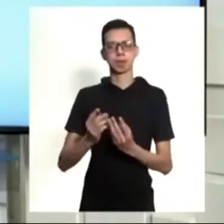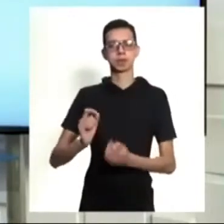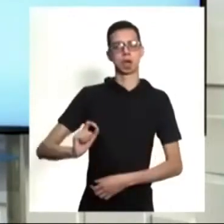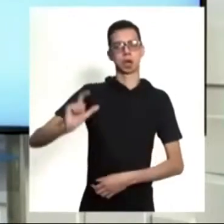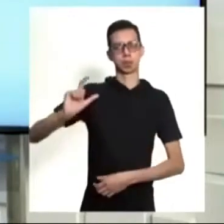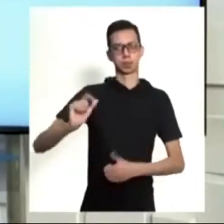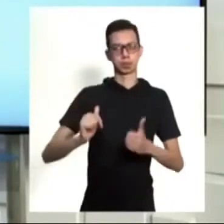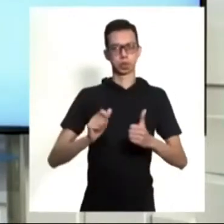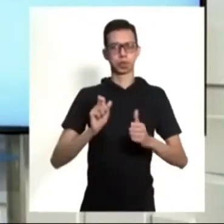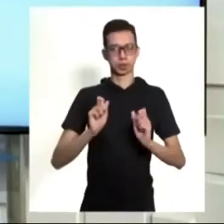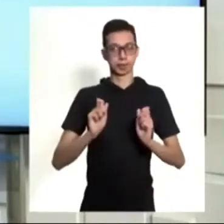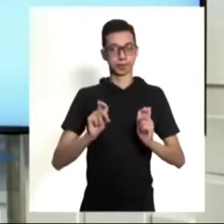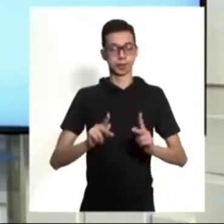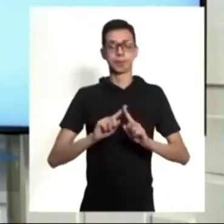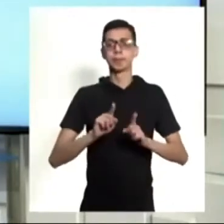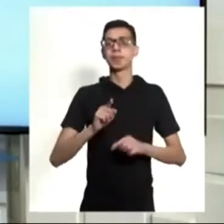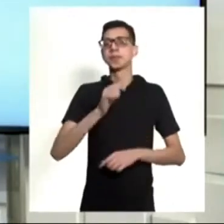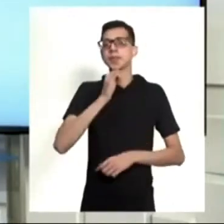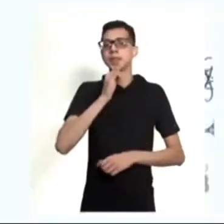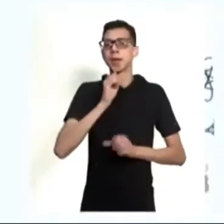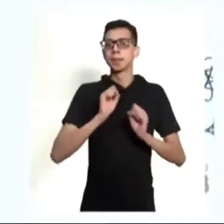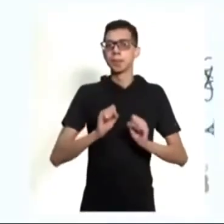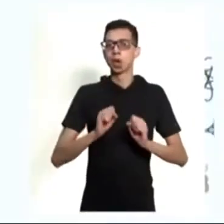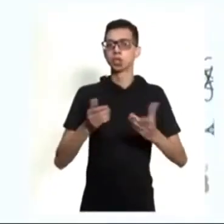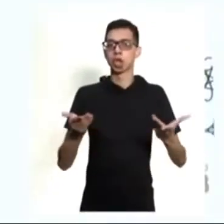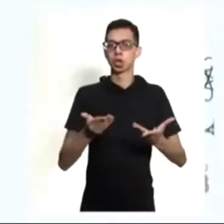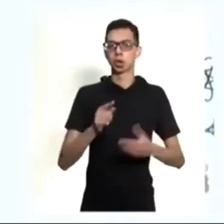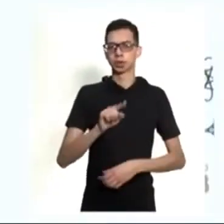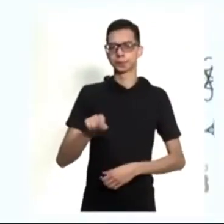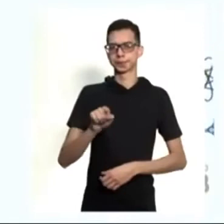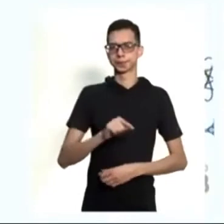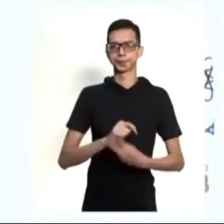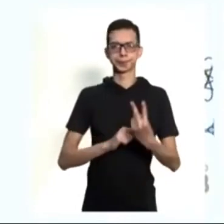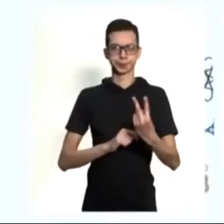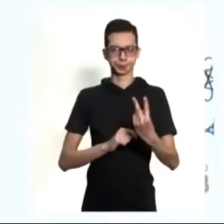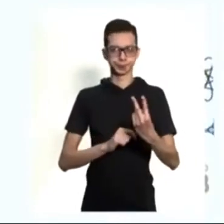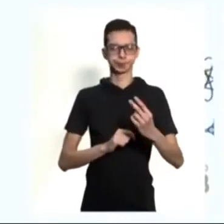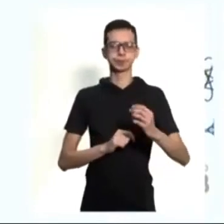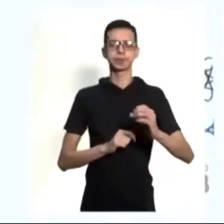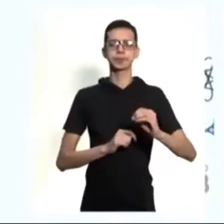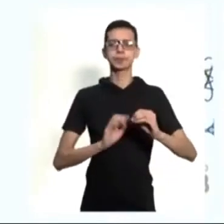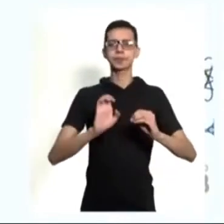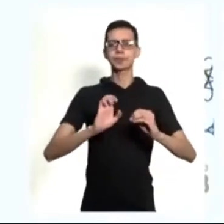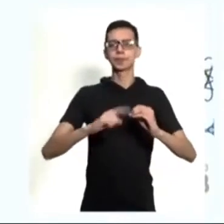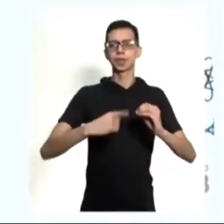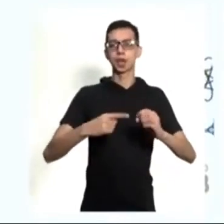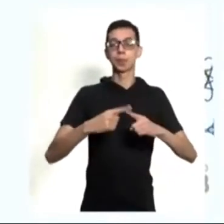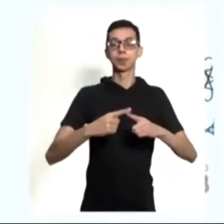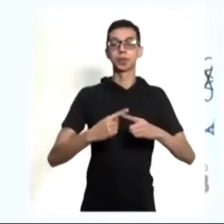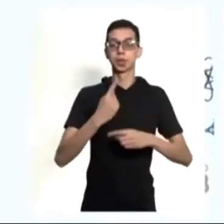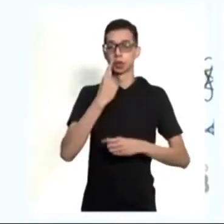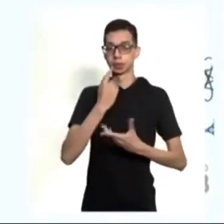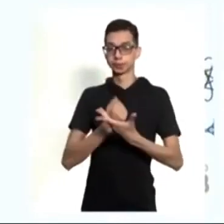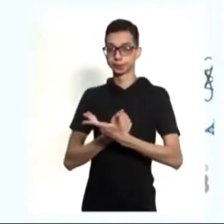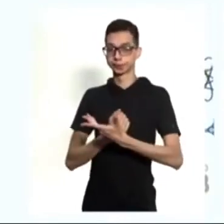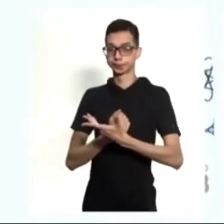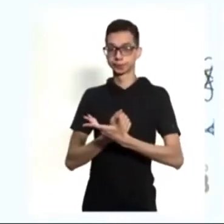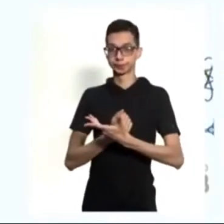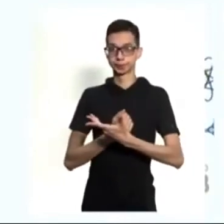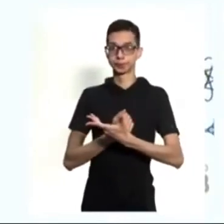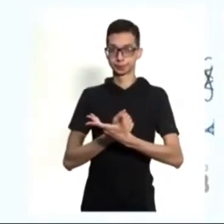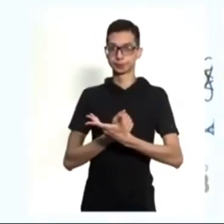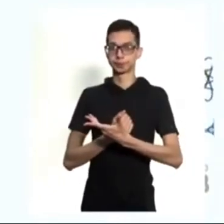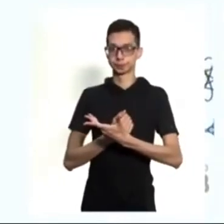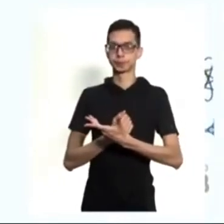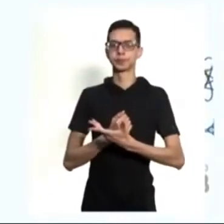posso agora, olha só, gente, cancelar esses 2 elétrons, né? Porque ó, esse aqui está depois da flechinha, esse aqui está antes. A gente corta esses